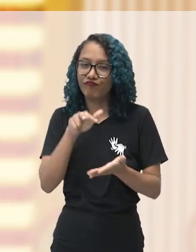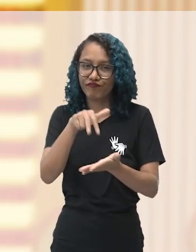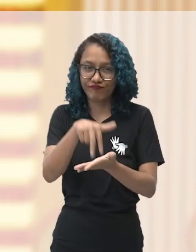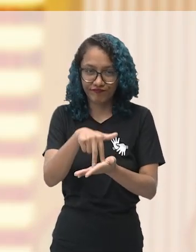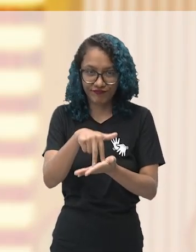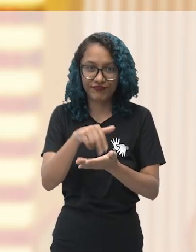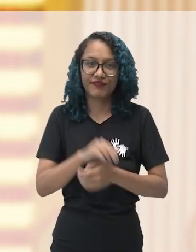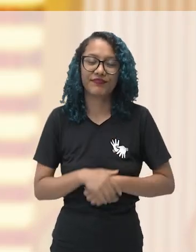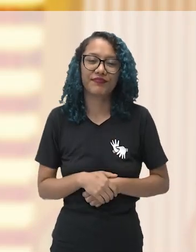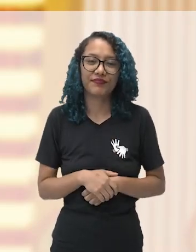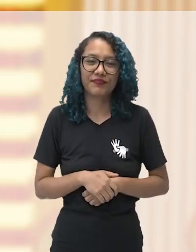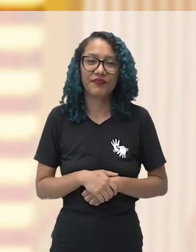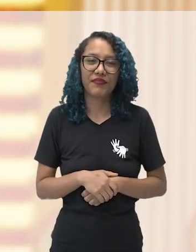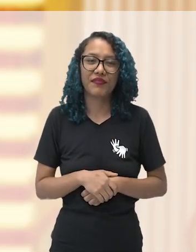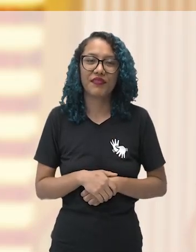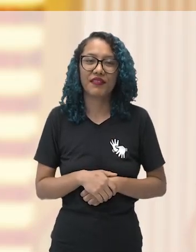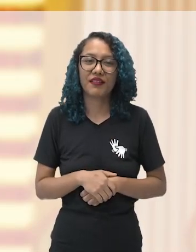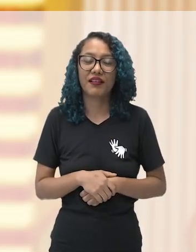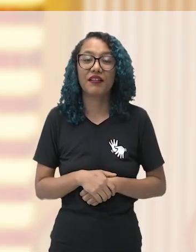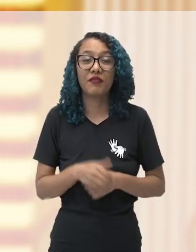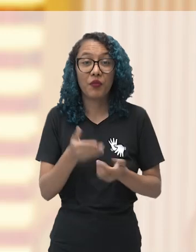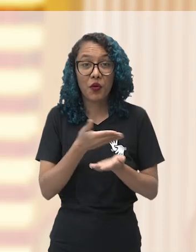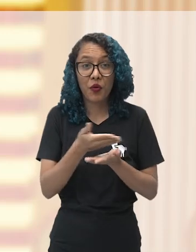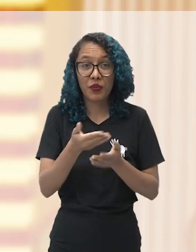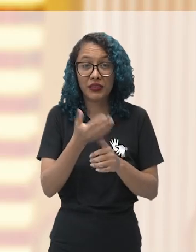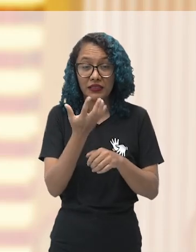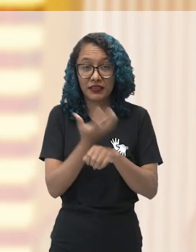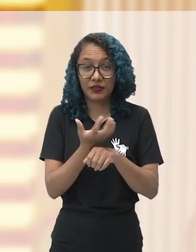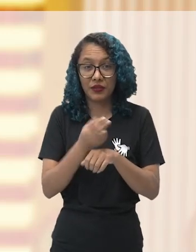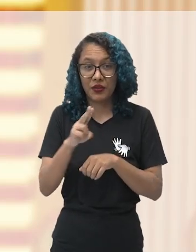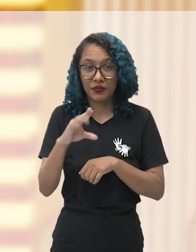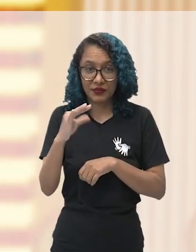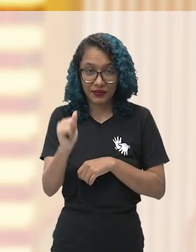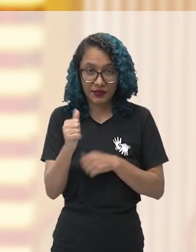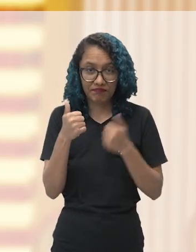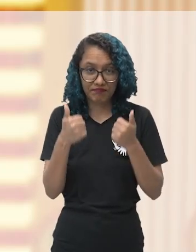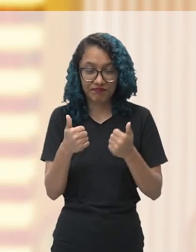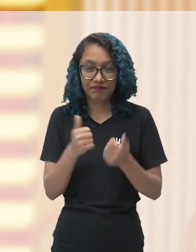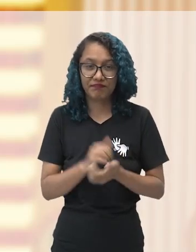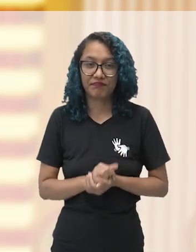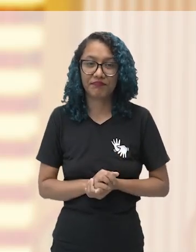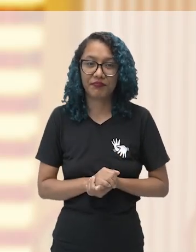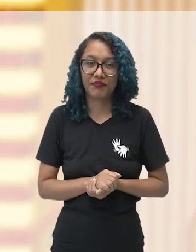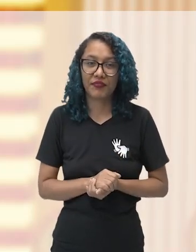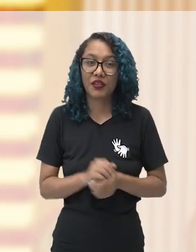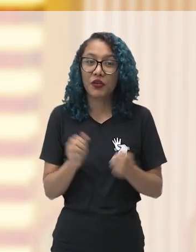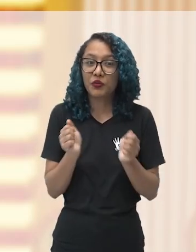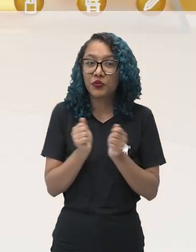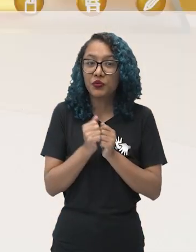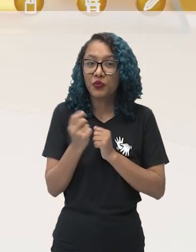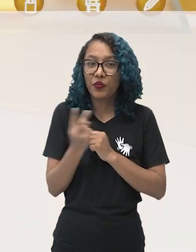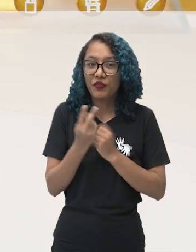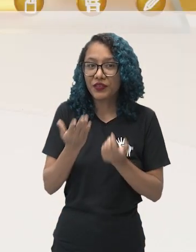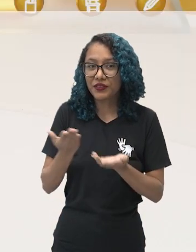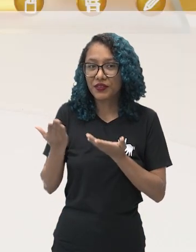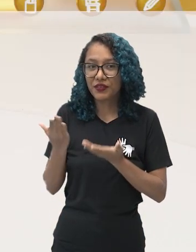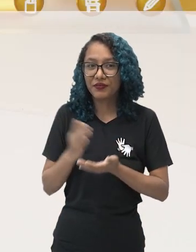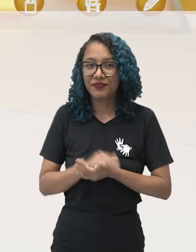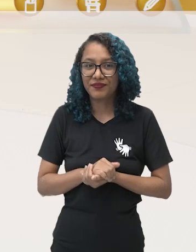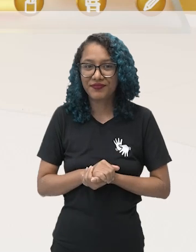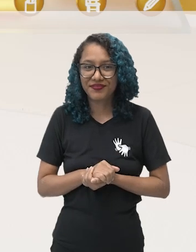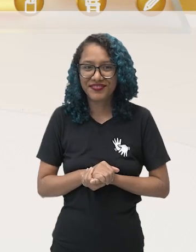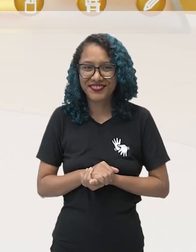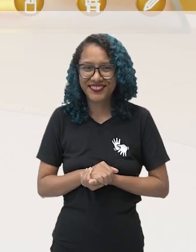vocês acompanhando a nossa UCA, Unidade Curricular de Aprofundamento, e junto com o nosso professor...